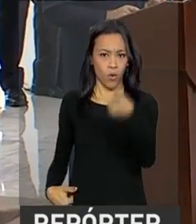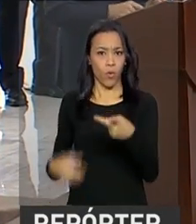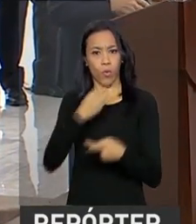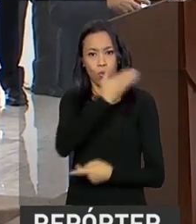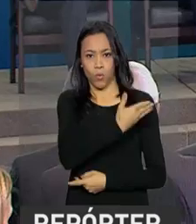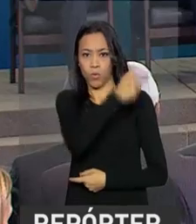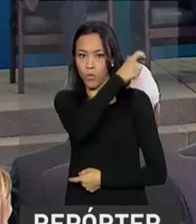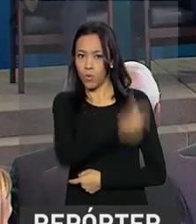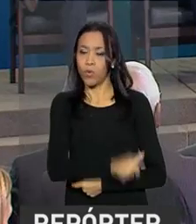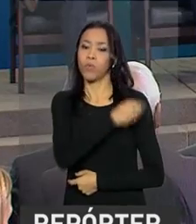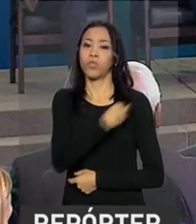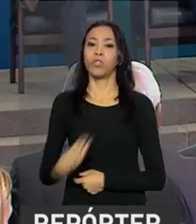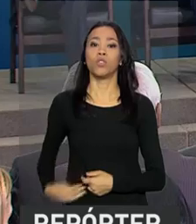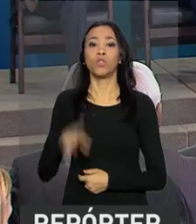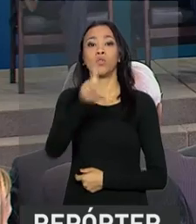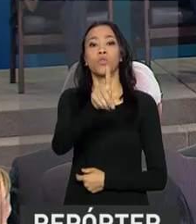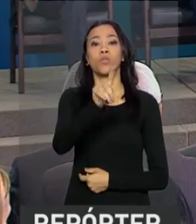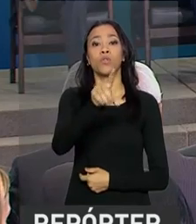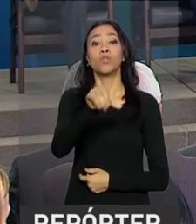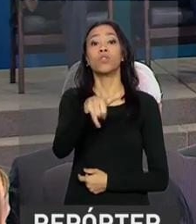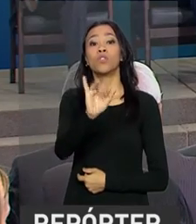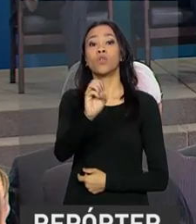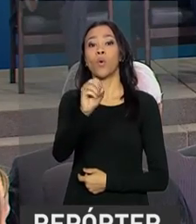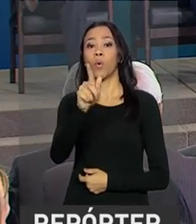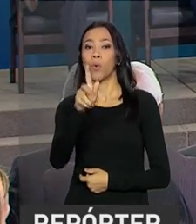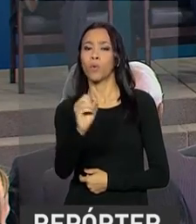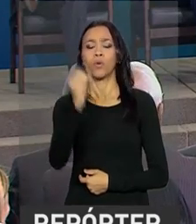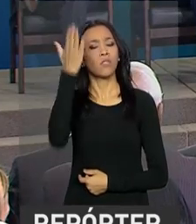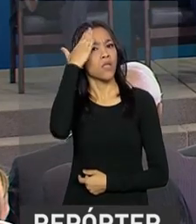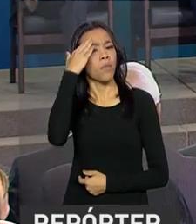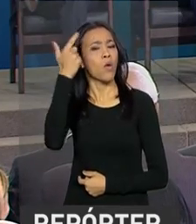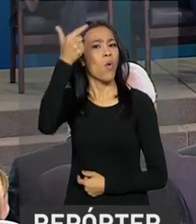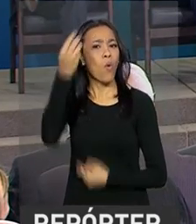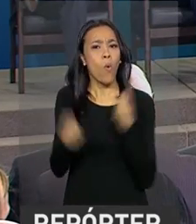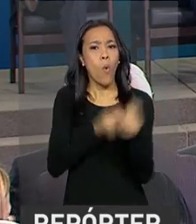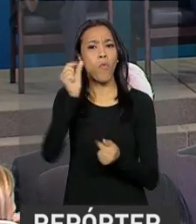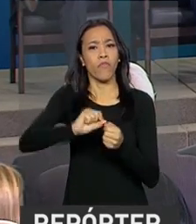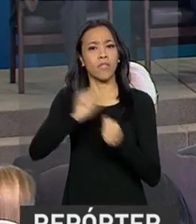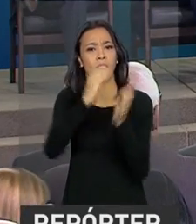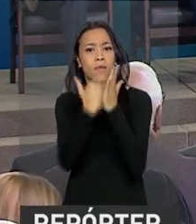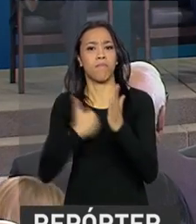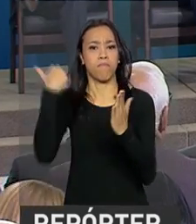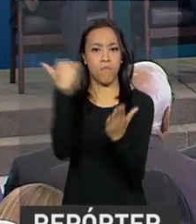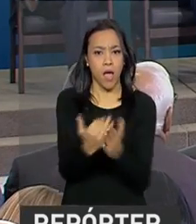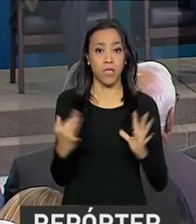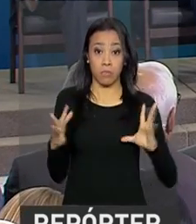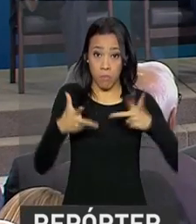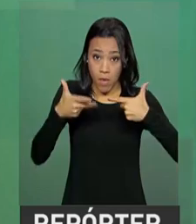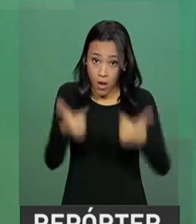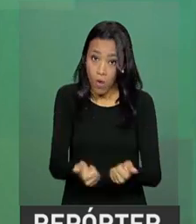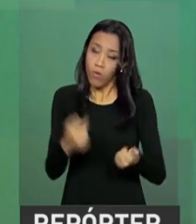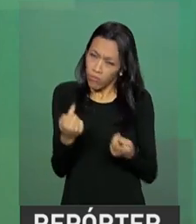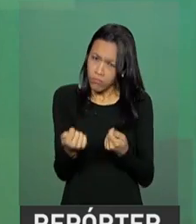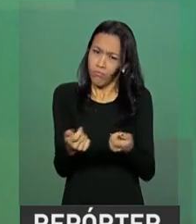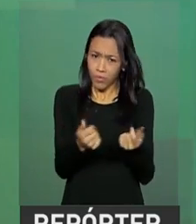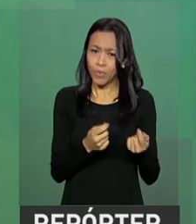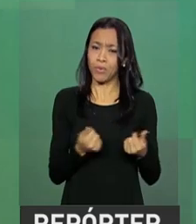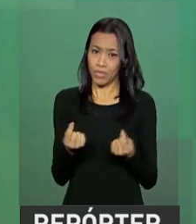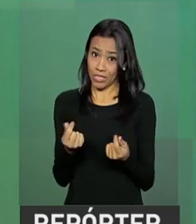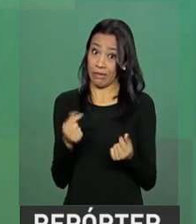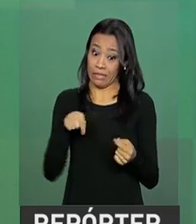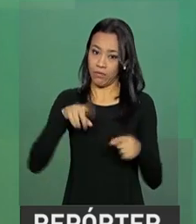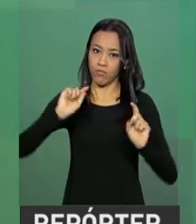Diogo Estamos vendo como fazer muito mais e melhor com menos dinheiro Esse é um grande